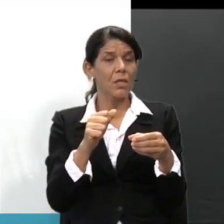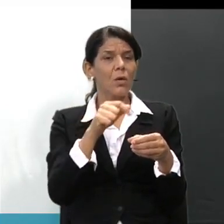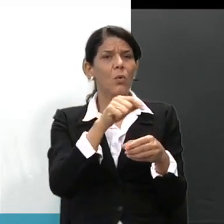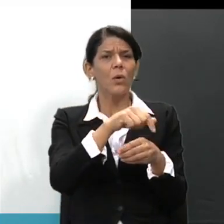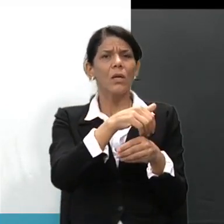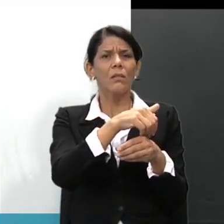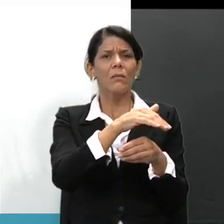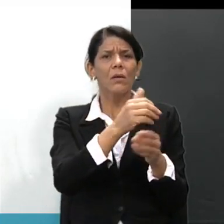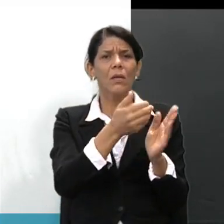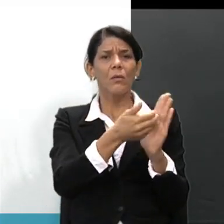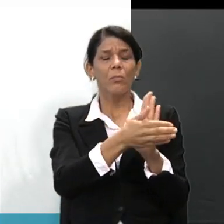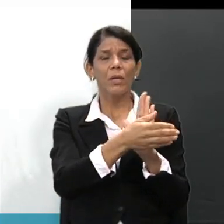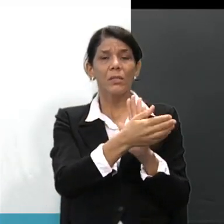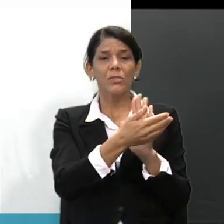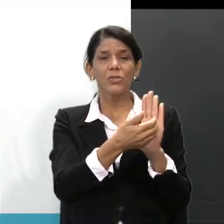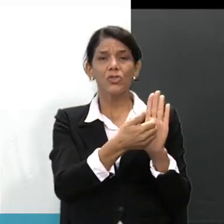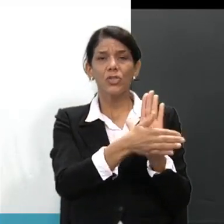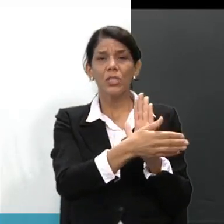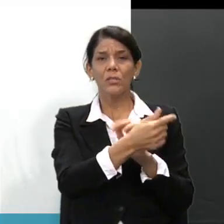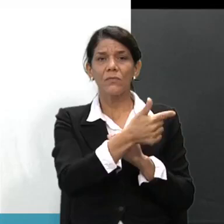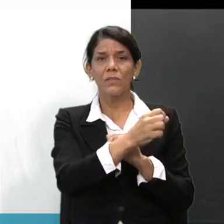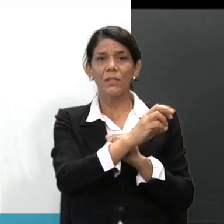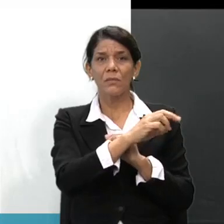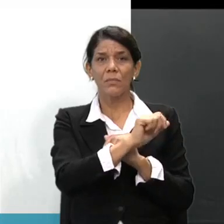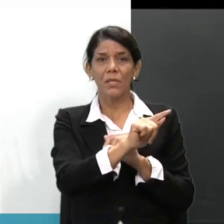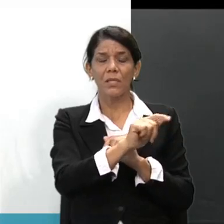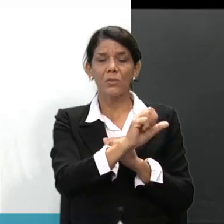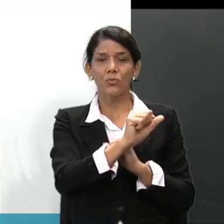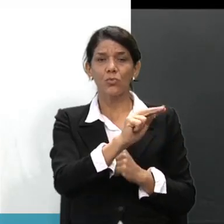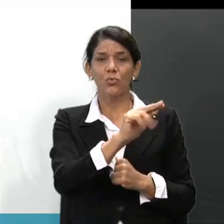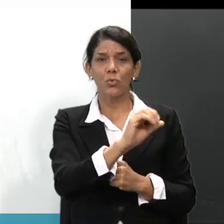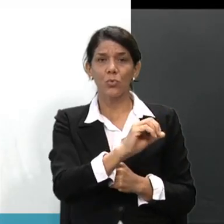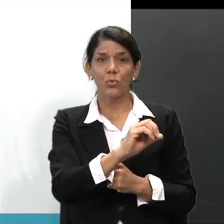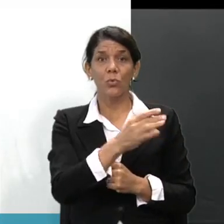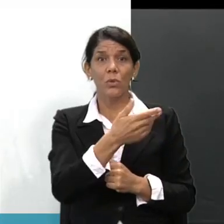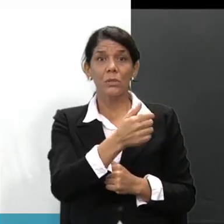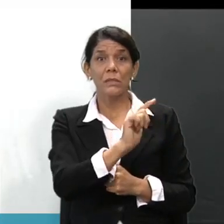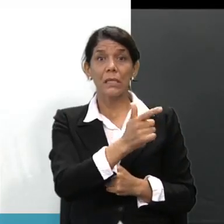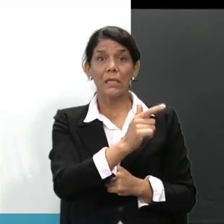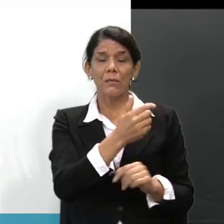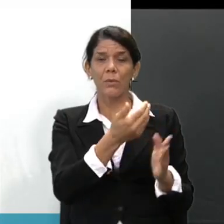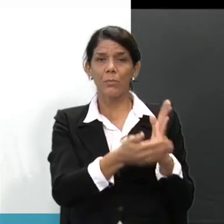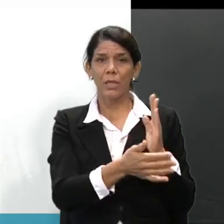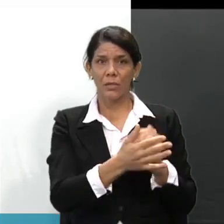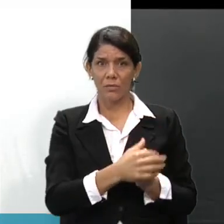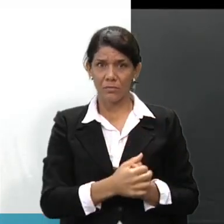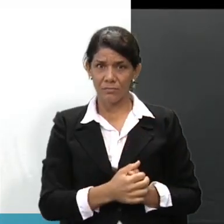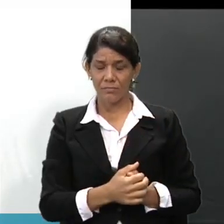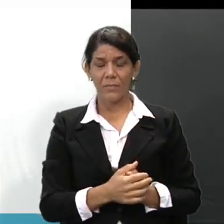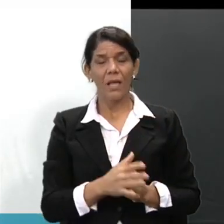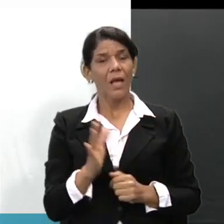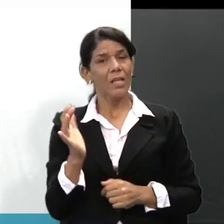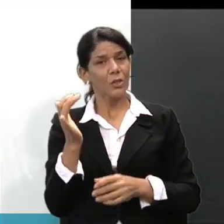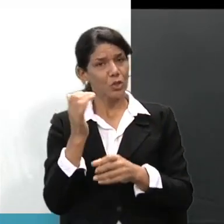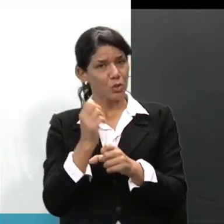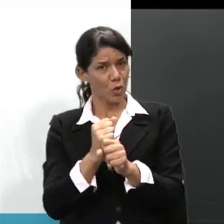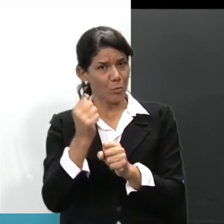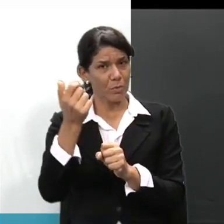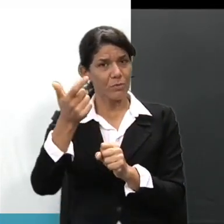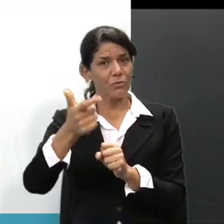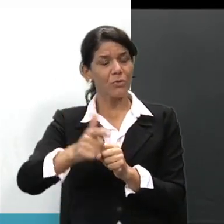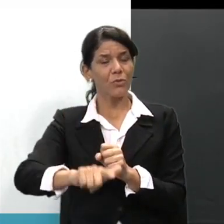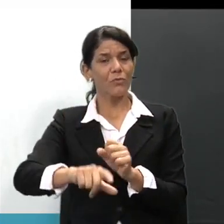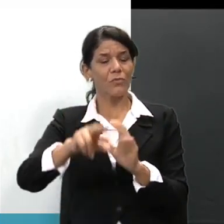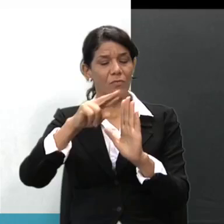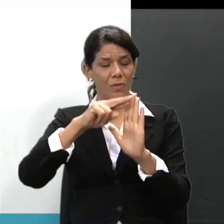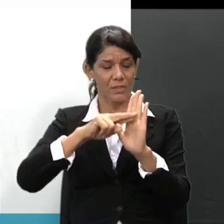perder retirando 20 ml desse soro? Quantos gramas eu vou perder? Faço, então,